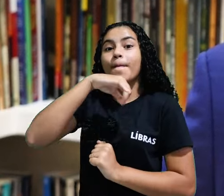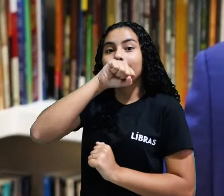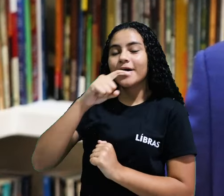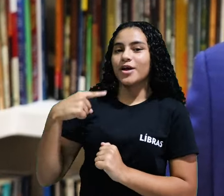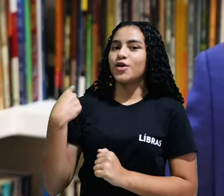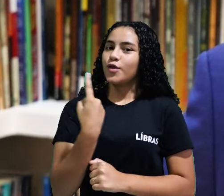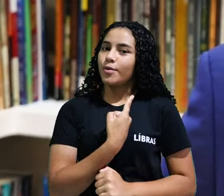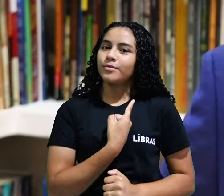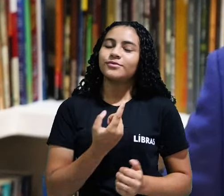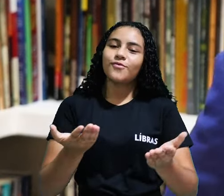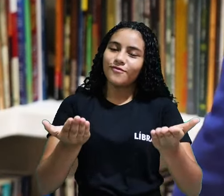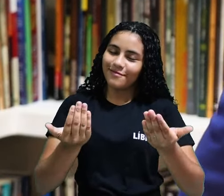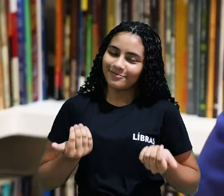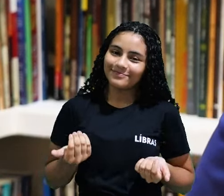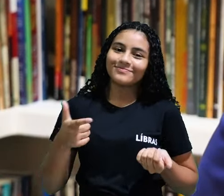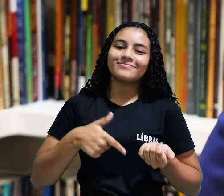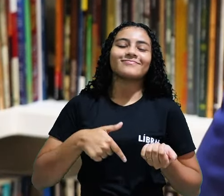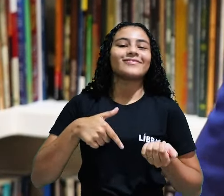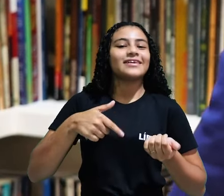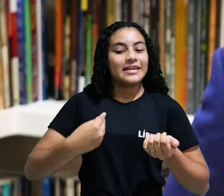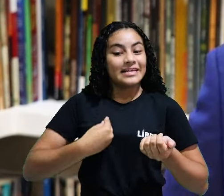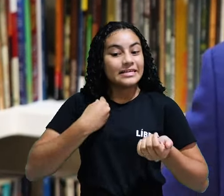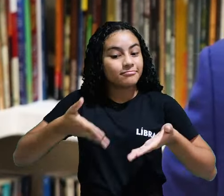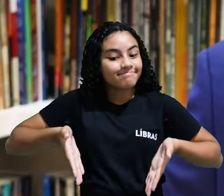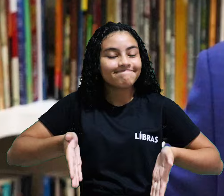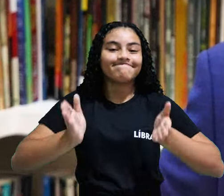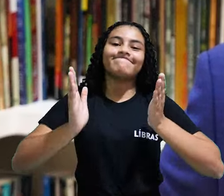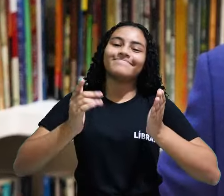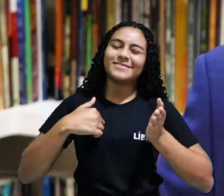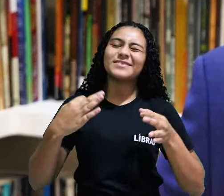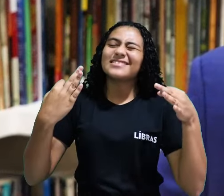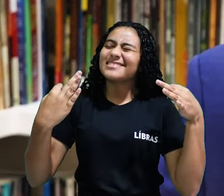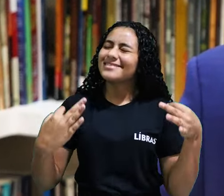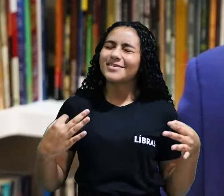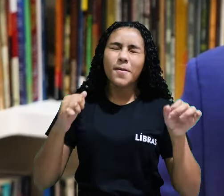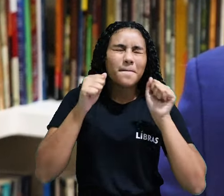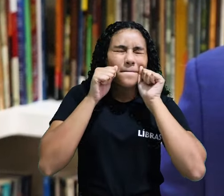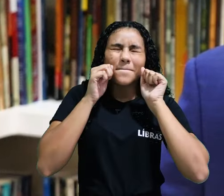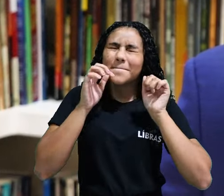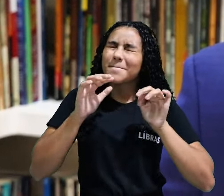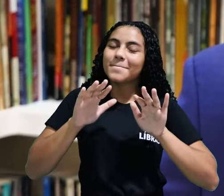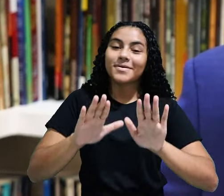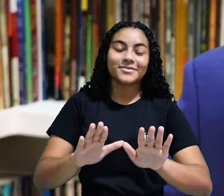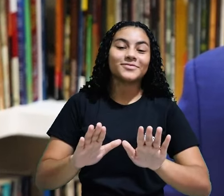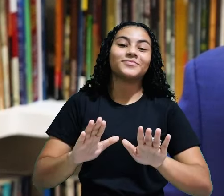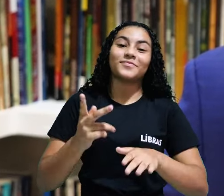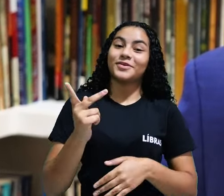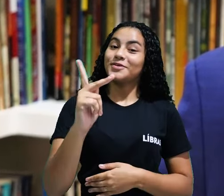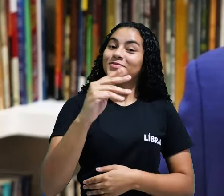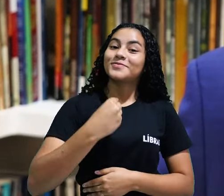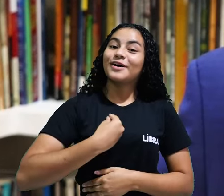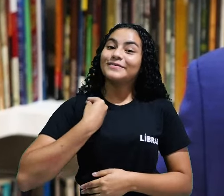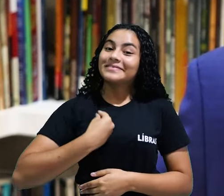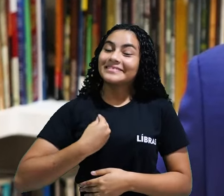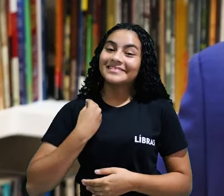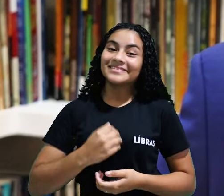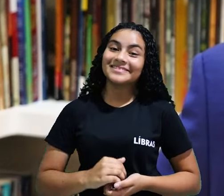Nosso. Então venha conosco nesta jornada, com certeza será uma bênção para a sua